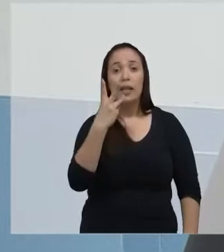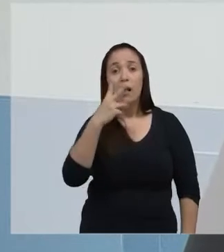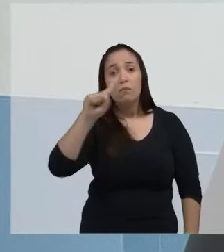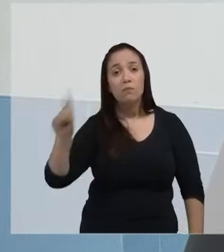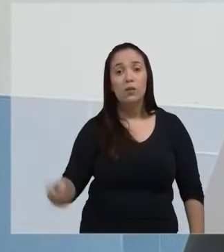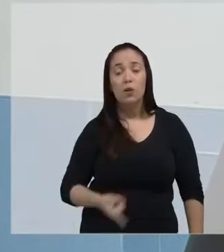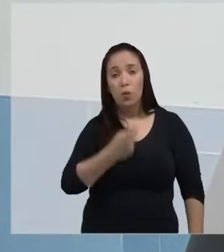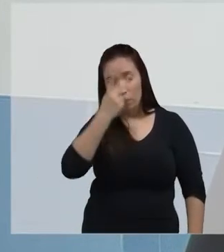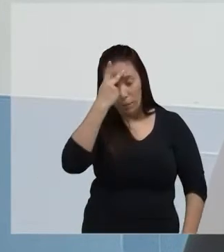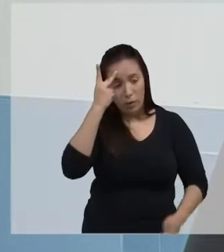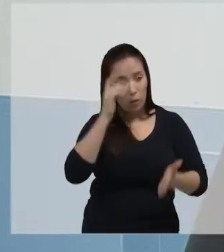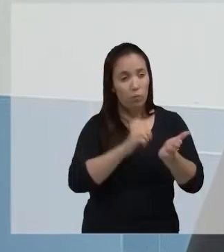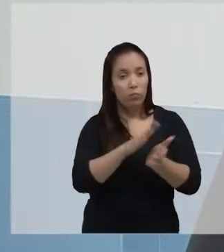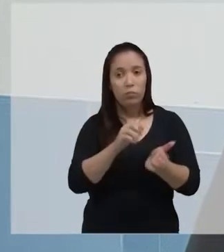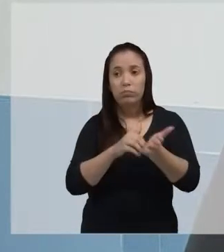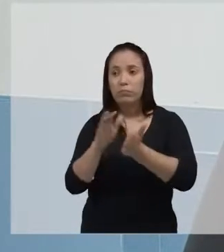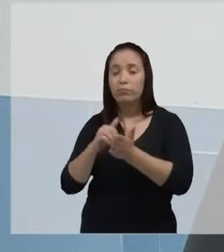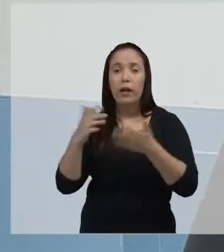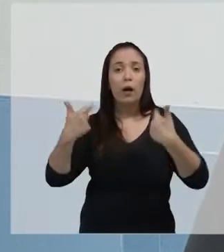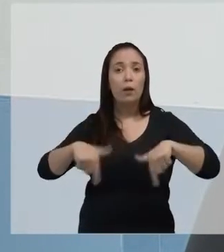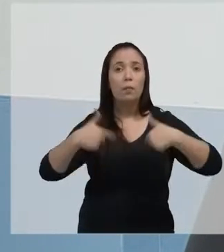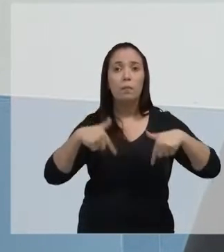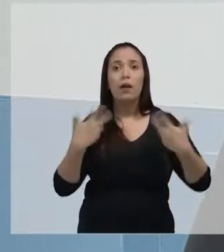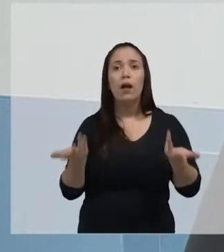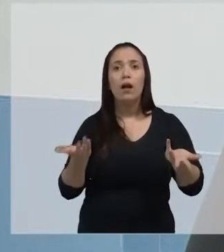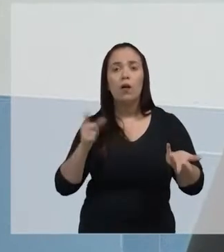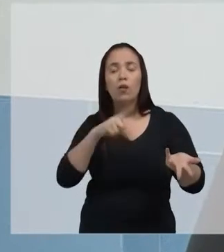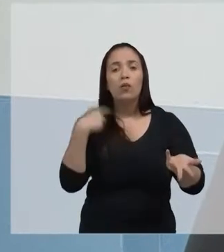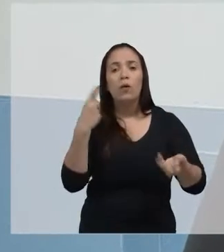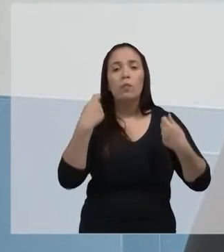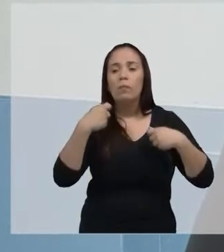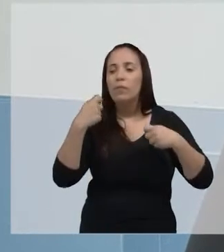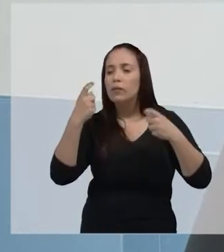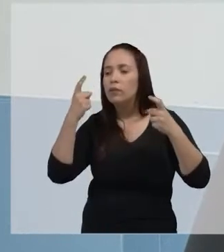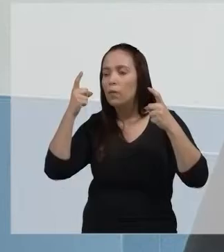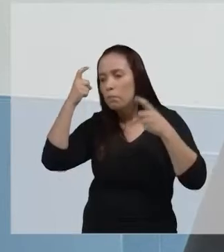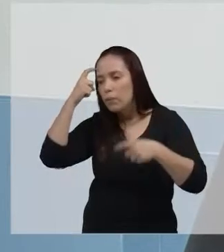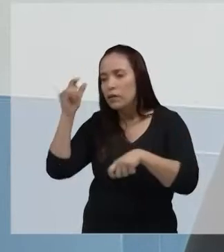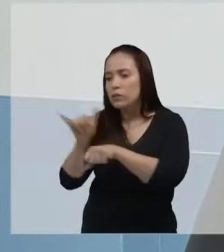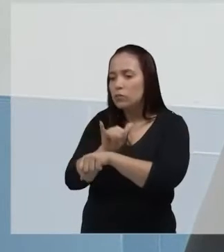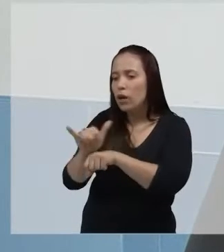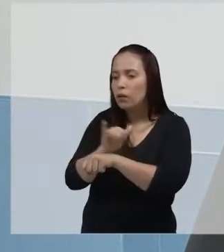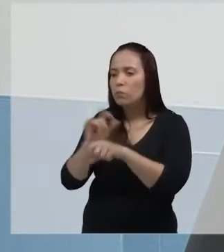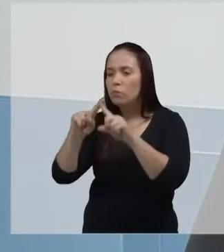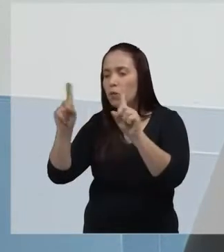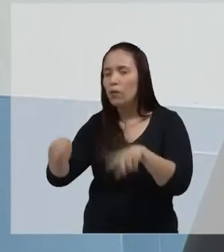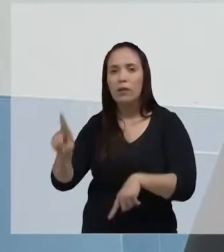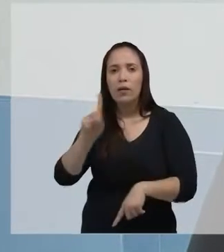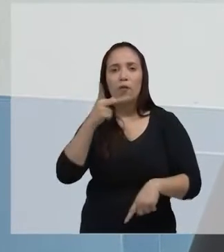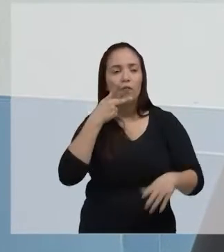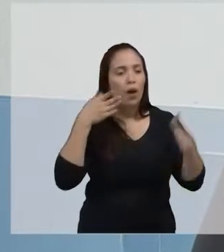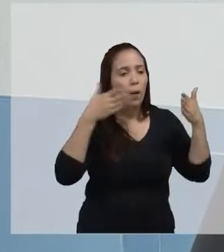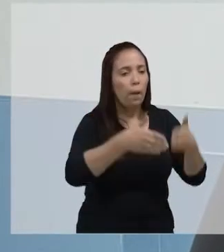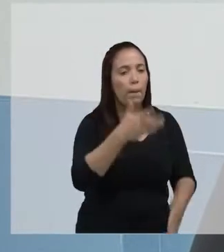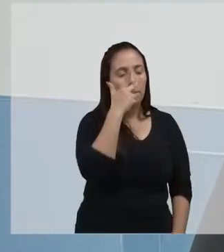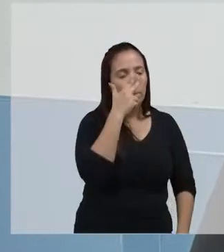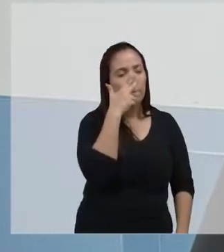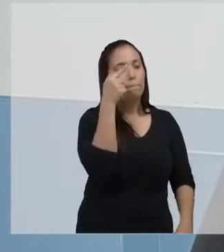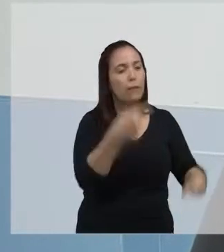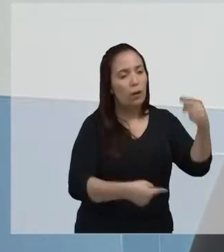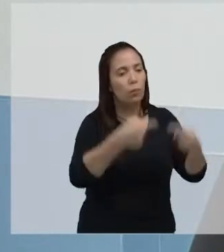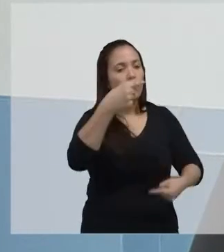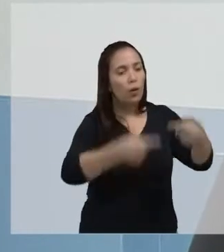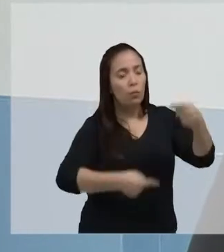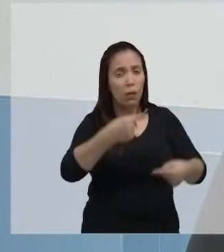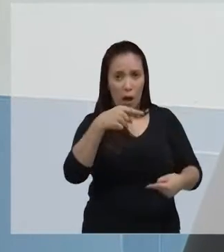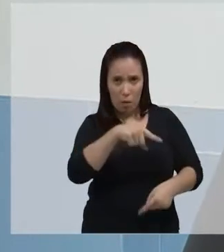13 milhões de empregados e não estamos mais discutindo os nossos problemas, nós só estamos discutindo corrupção. A corrupção parou?